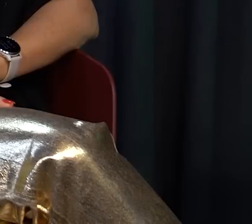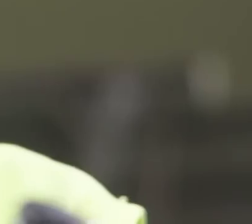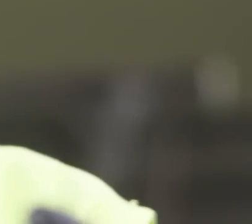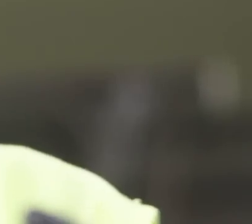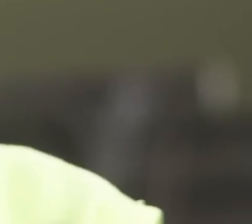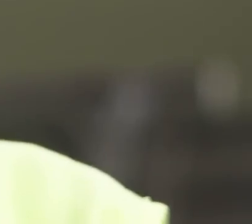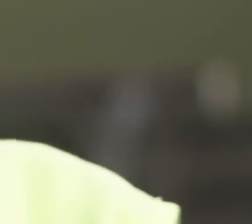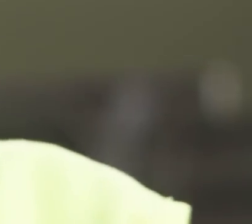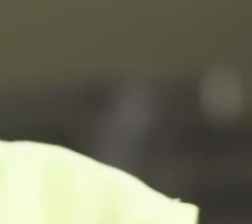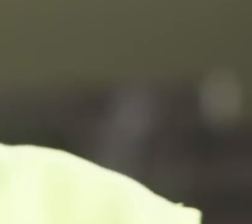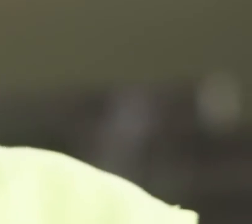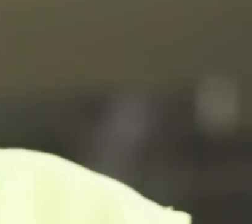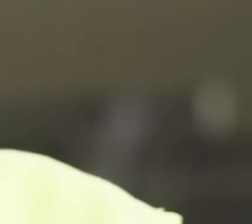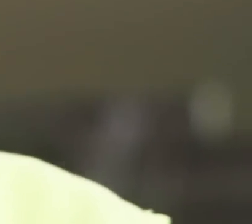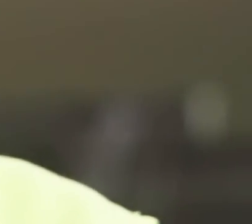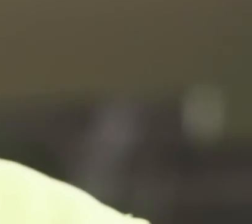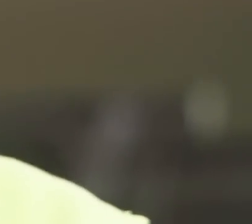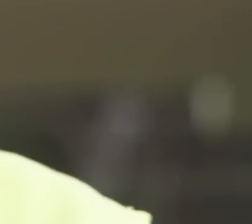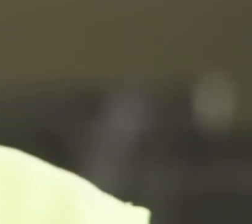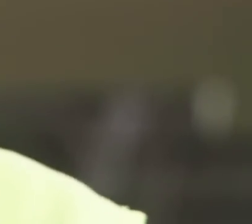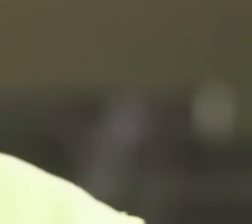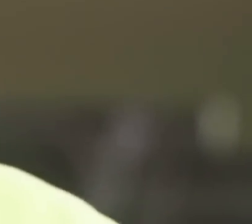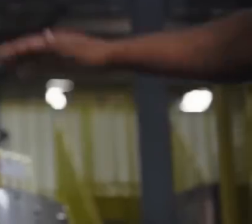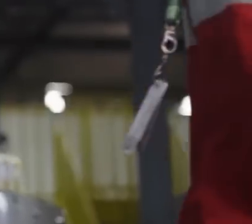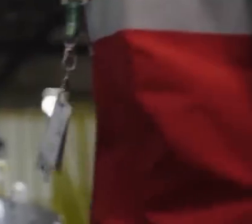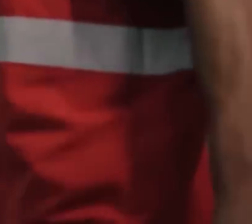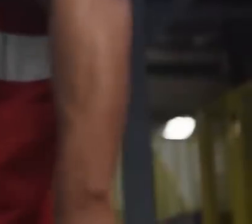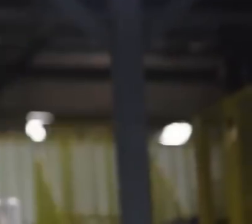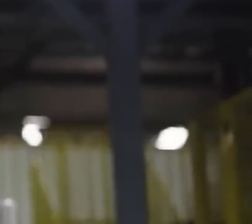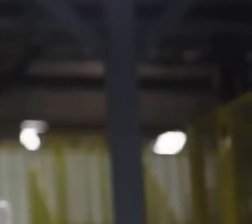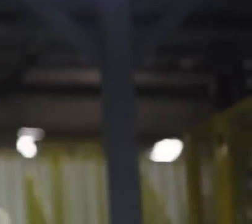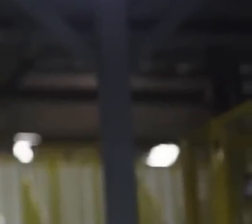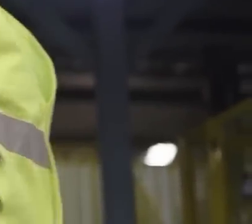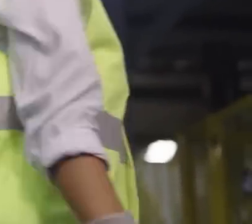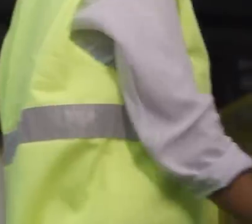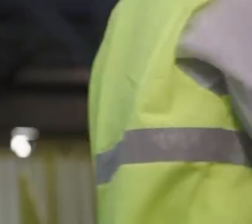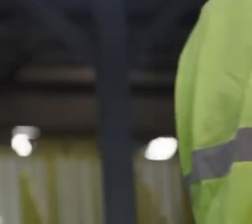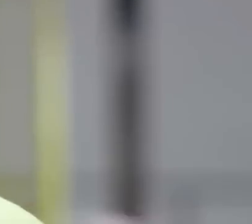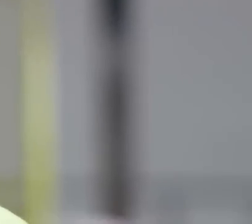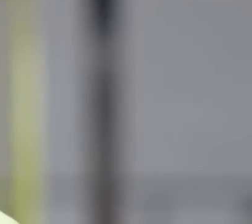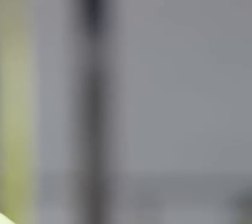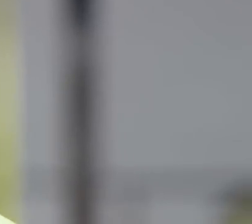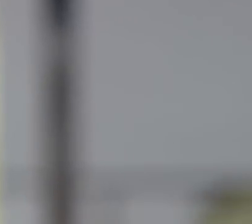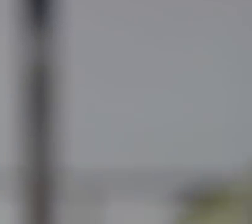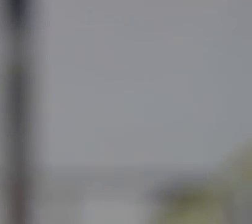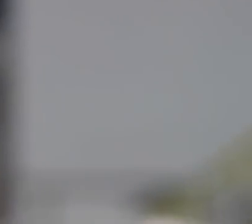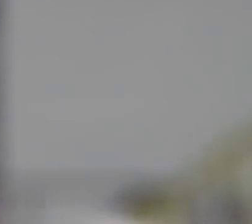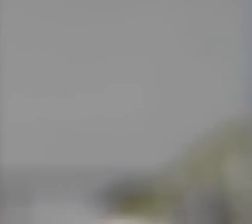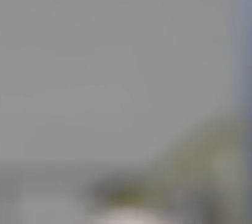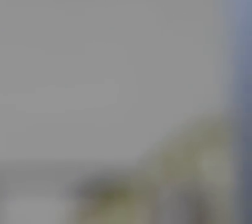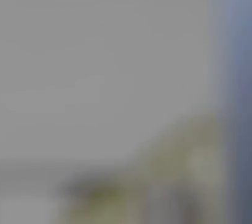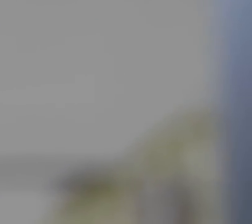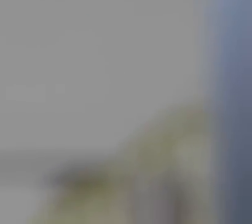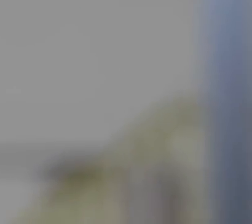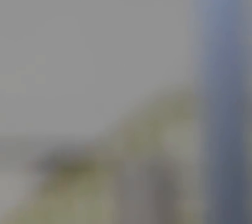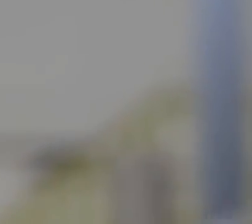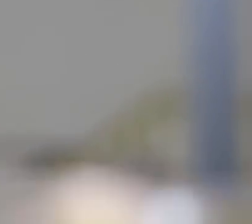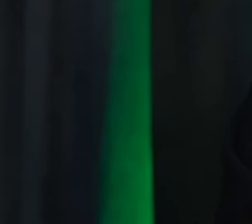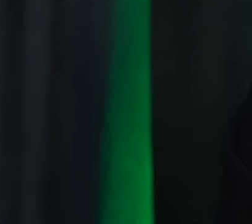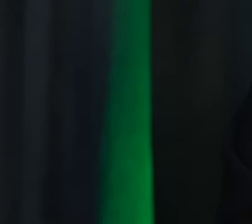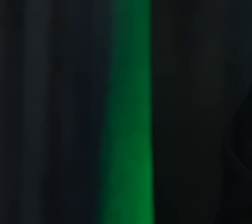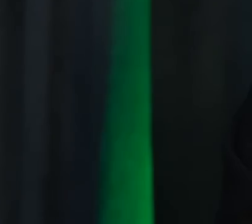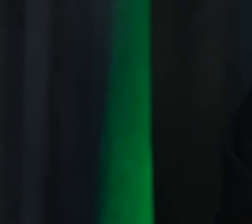uma estratégia voltada para o nosso negócio é a diretoria de felicidade faz parte da Estratégia da companhia